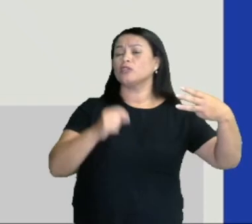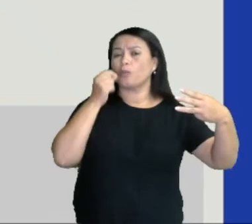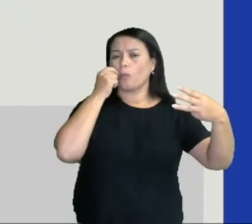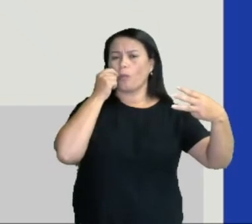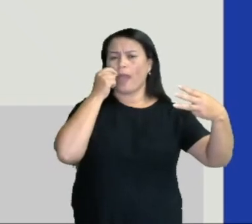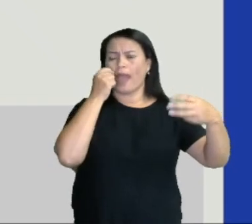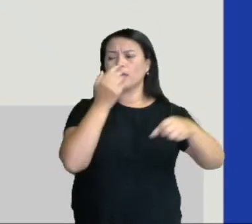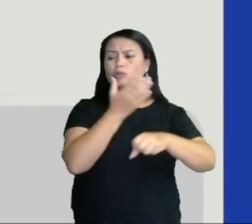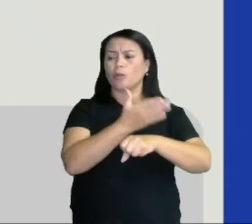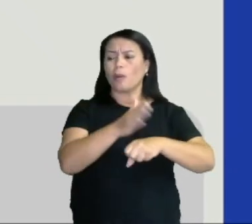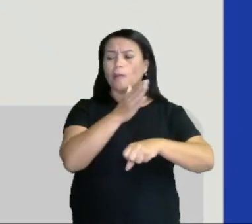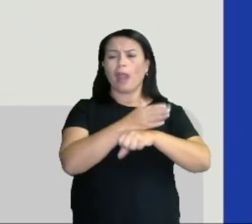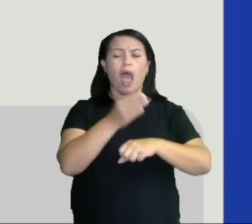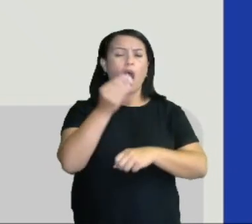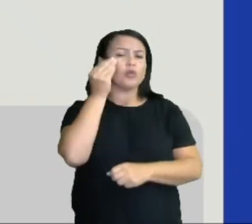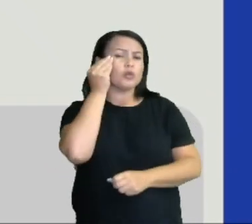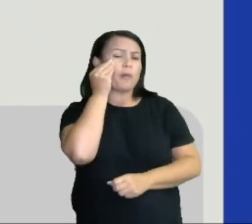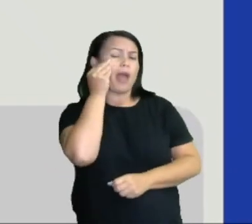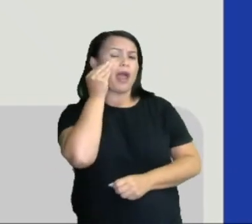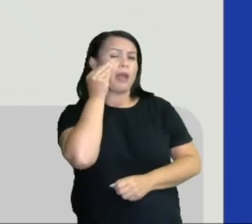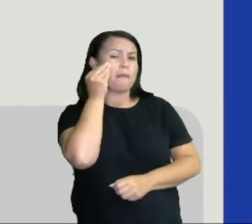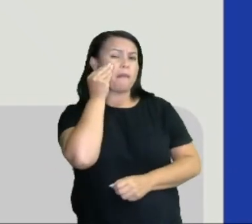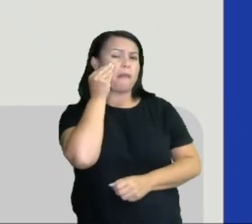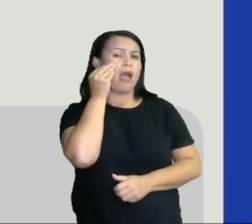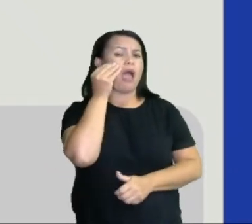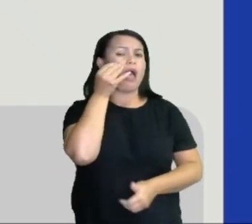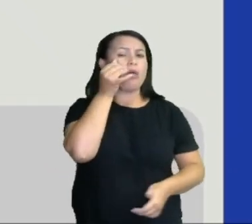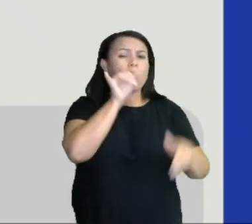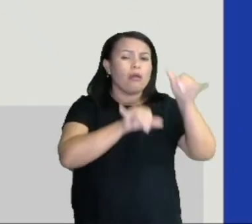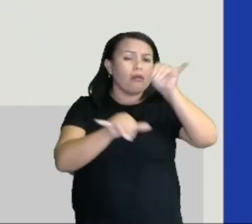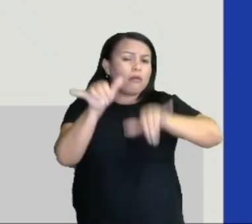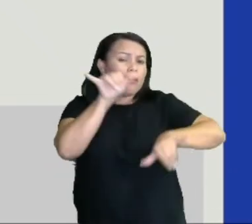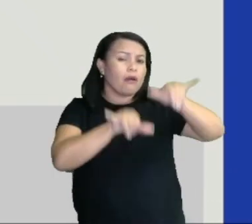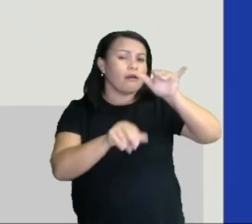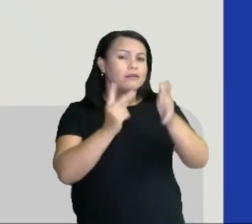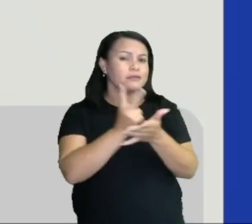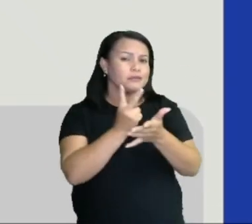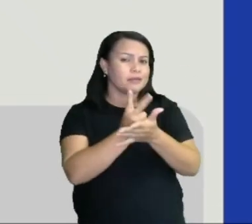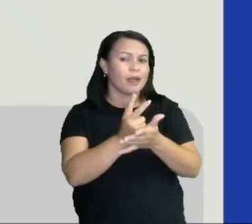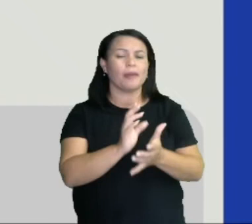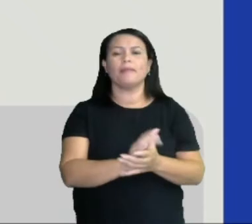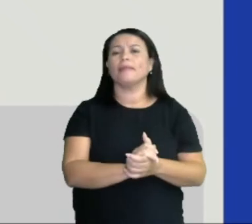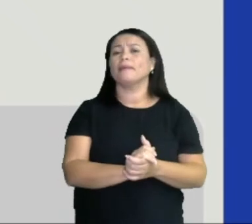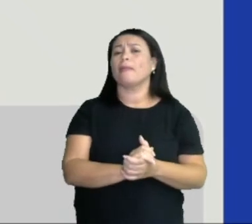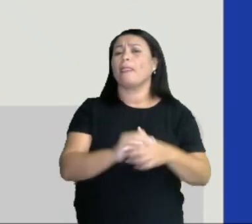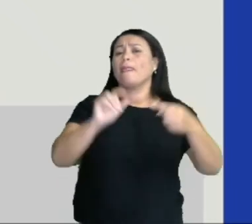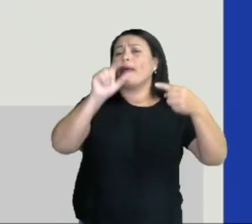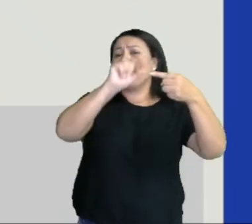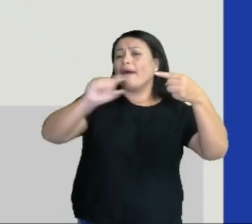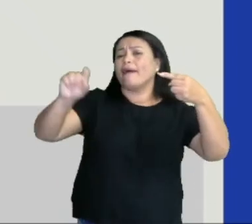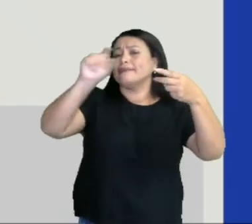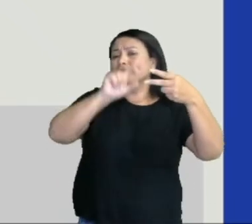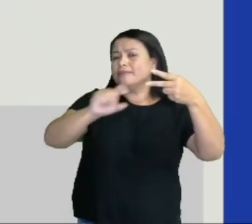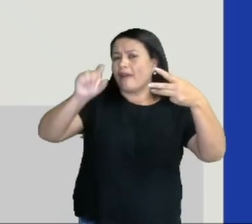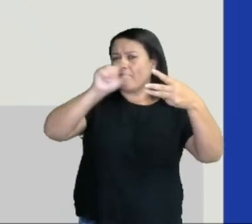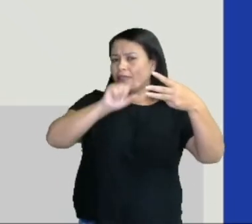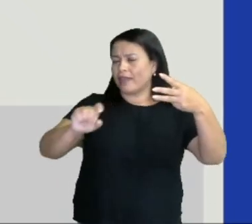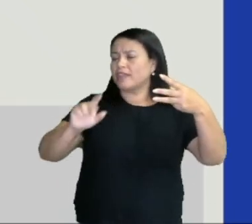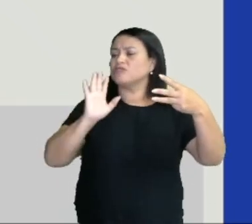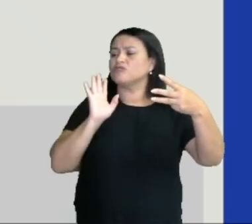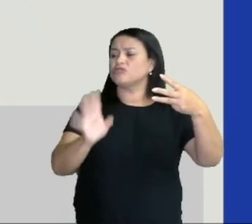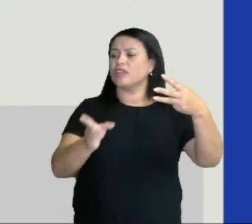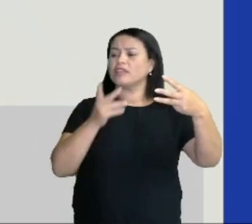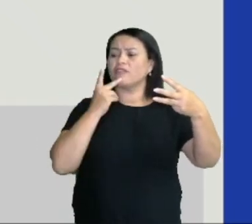é submetido a um experimento de fisiologia em laboratório. As frases nas quais